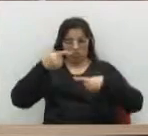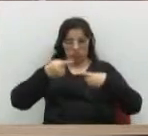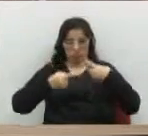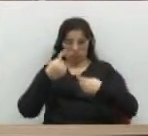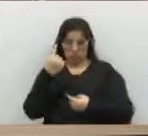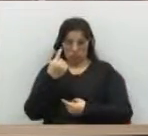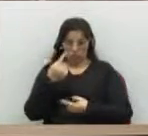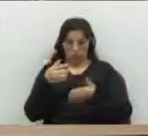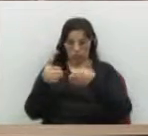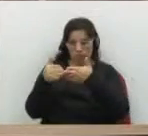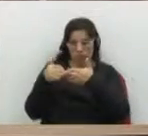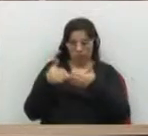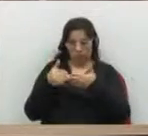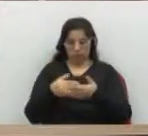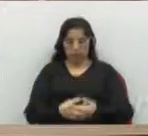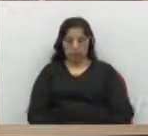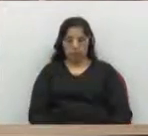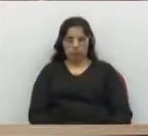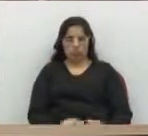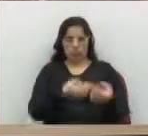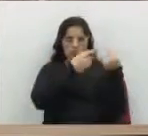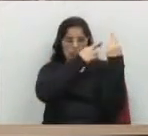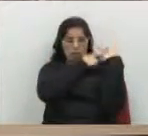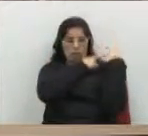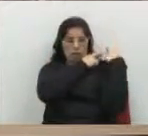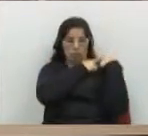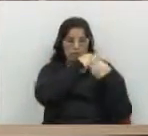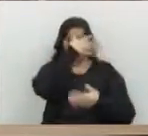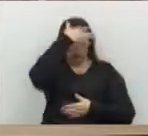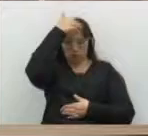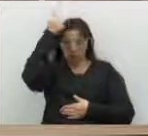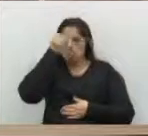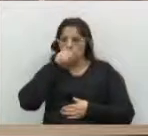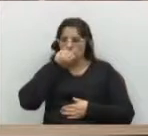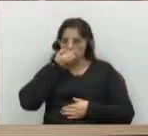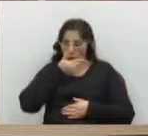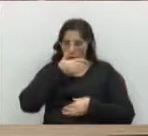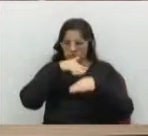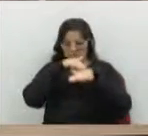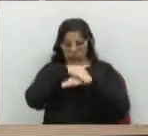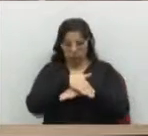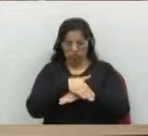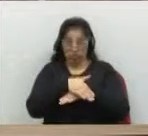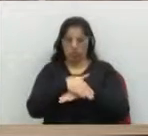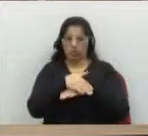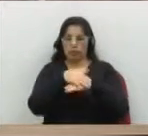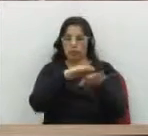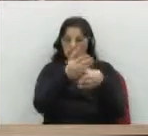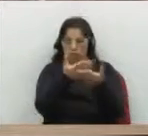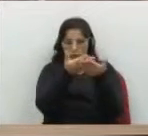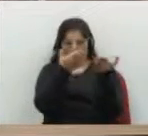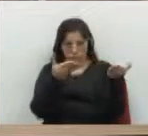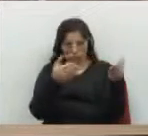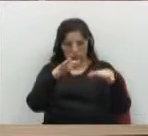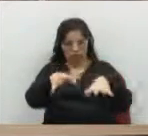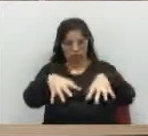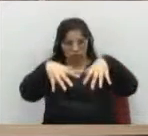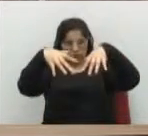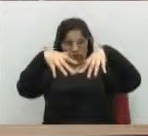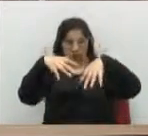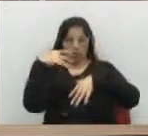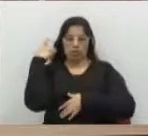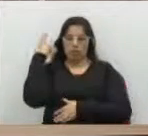discussão. Para discutir o autor. Boa noite, senhores vereadores e vereadoras, público presente, a todos os meios de